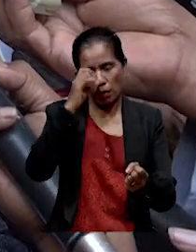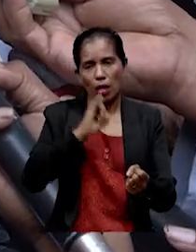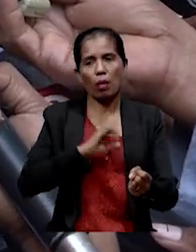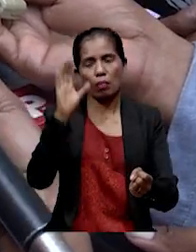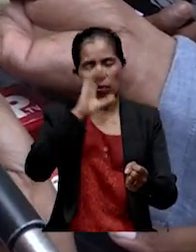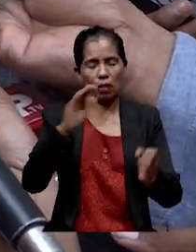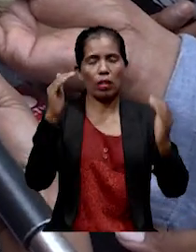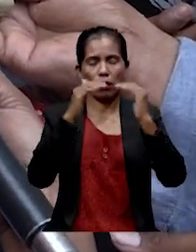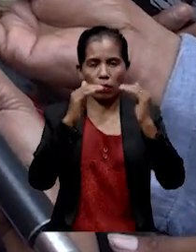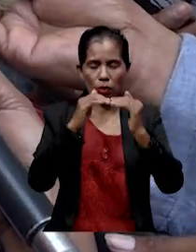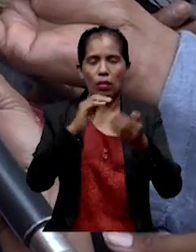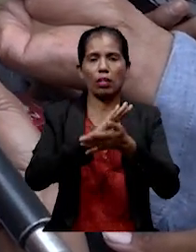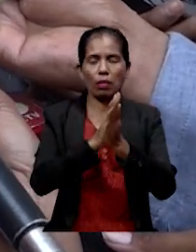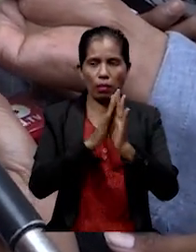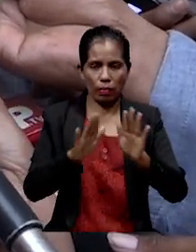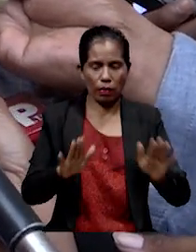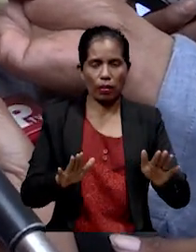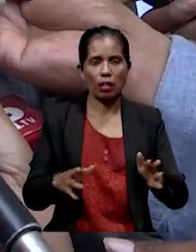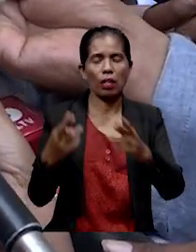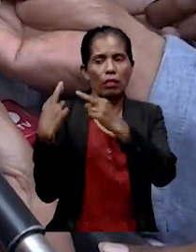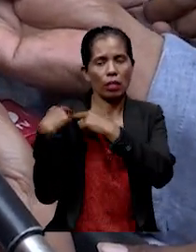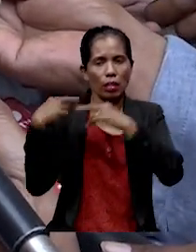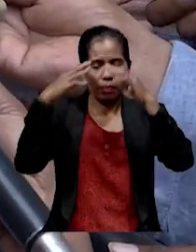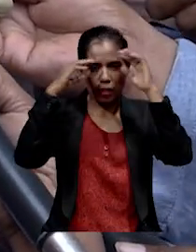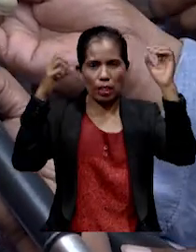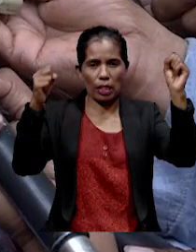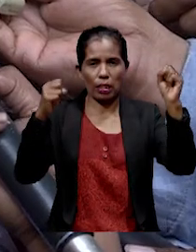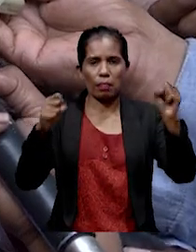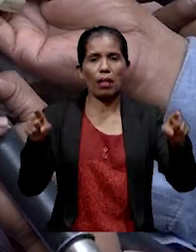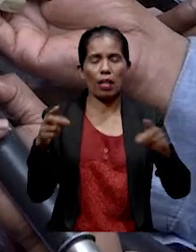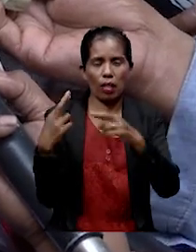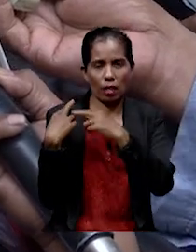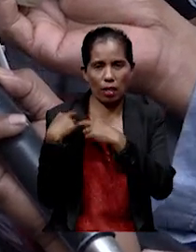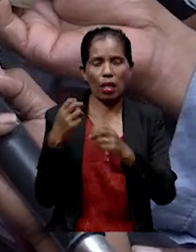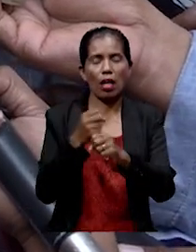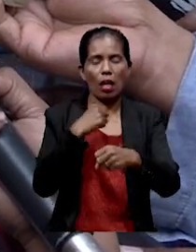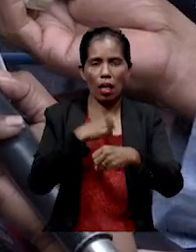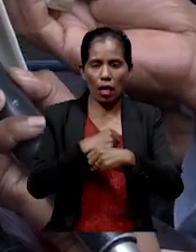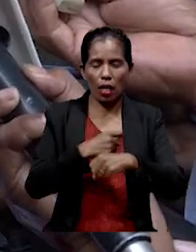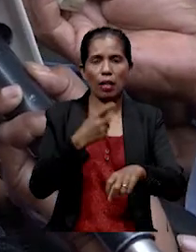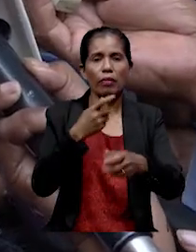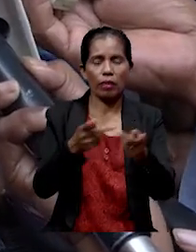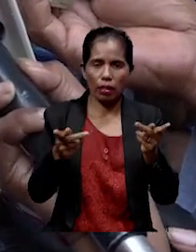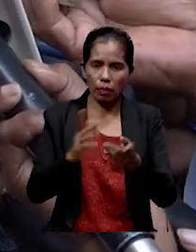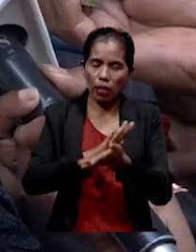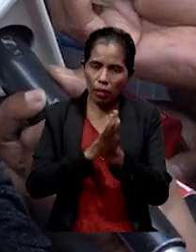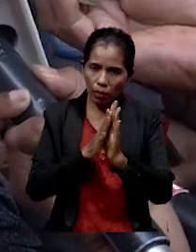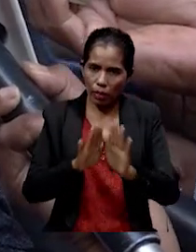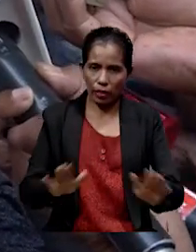a situação pragmática. Responsabilidade do presidente nem mas nem. Há uma situação pragmática.